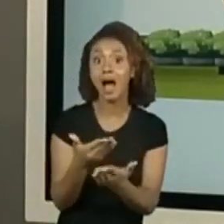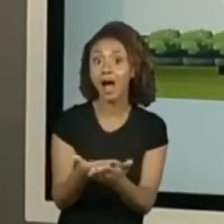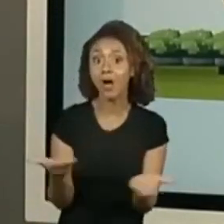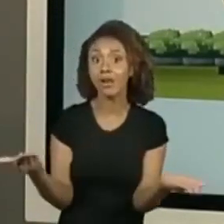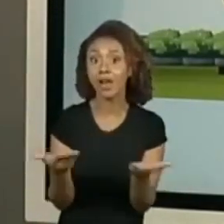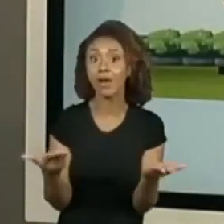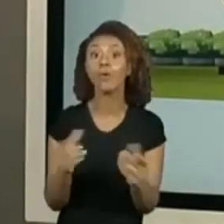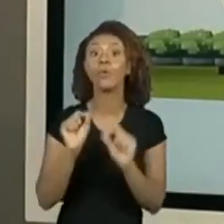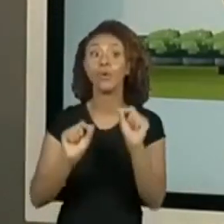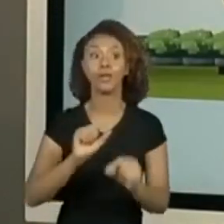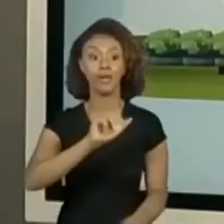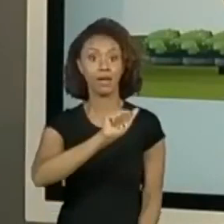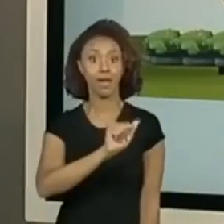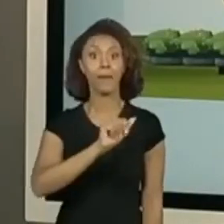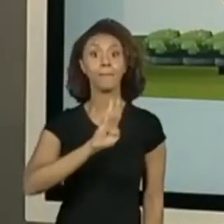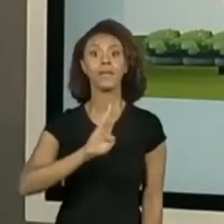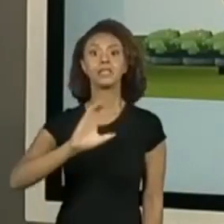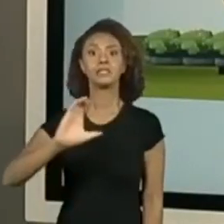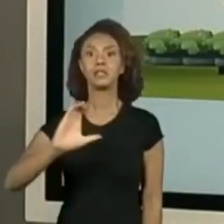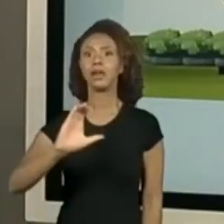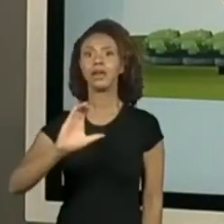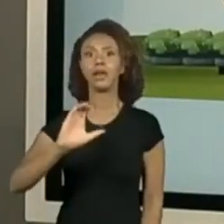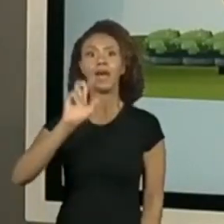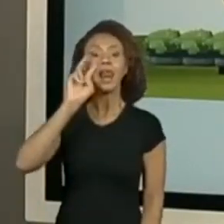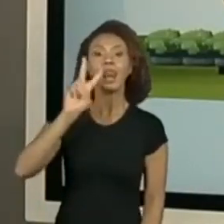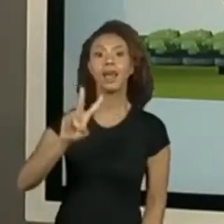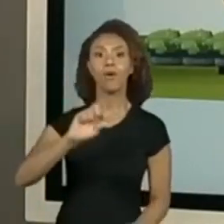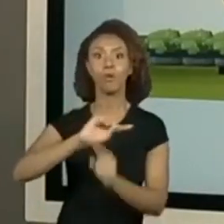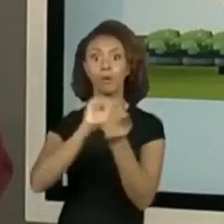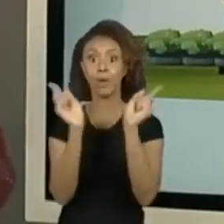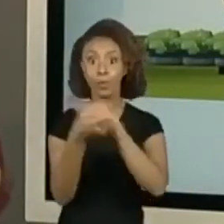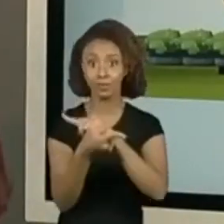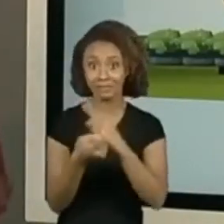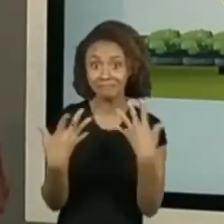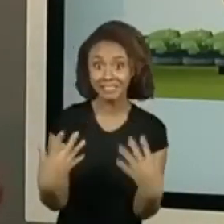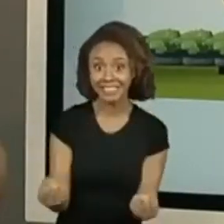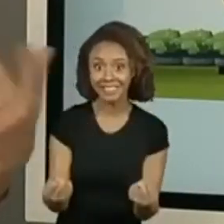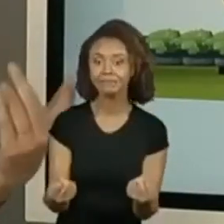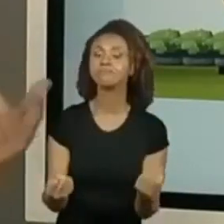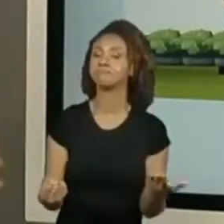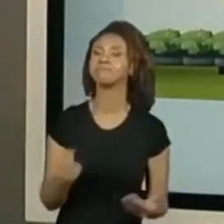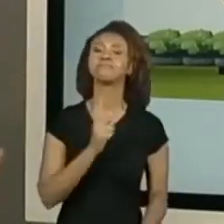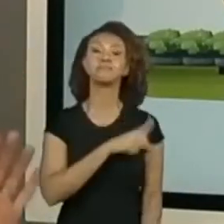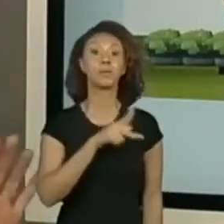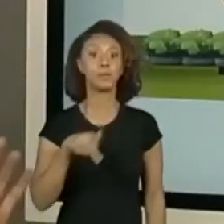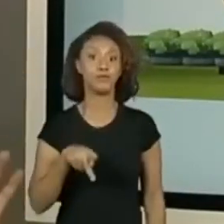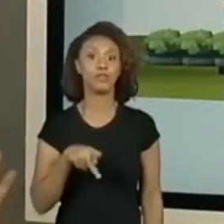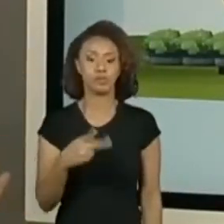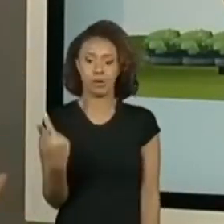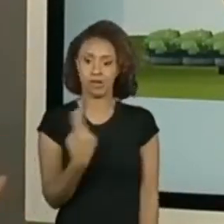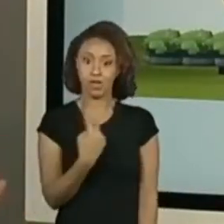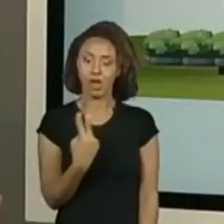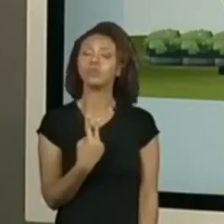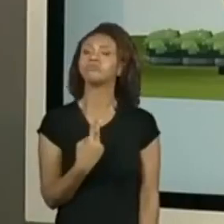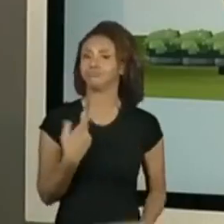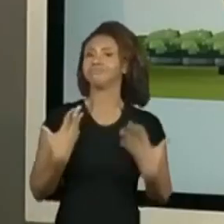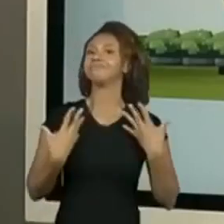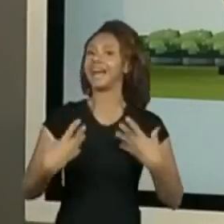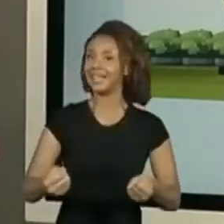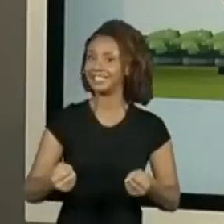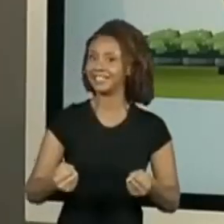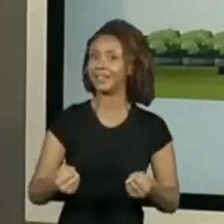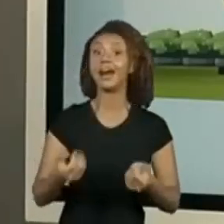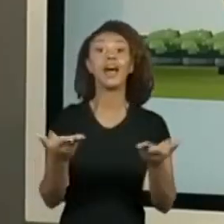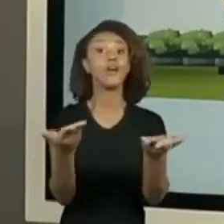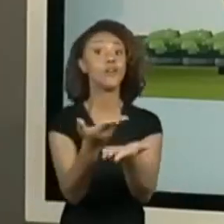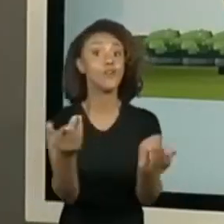o alfabeto de trás para frente. Vamos aceitar o desafio? A professora Kelly e a professora Vivi aceitaram o desafio aqui.